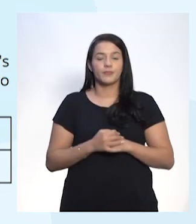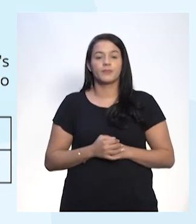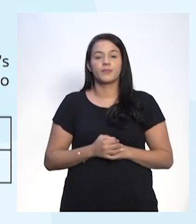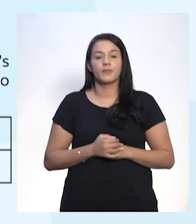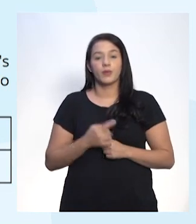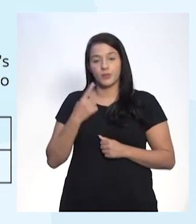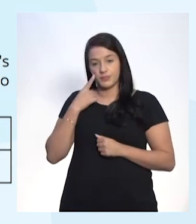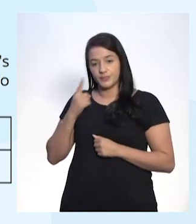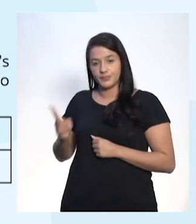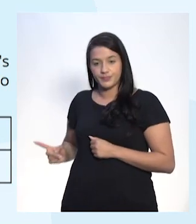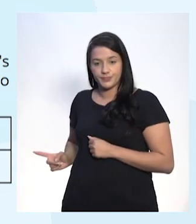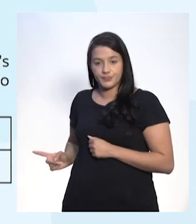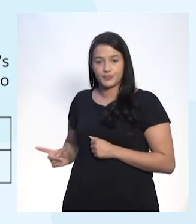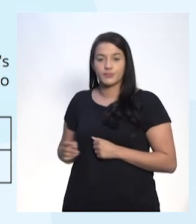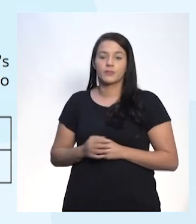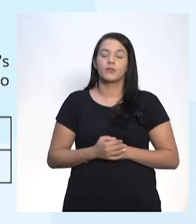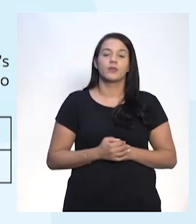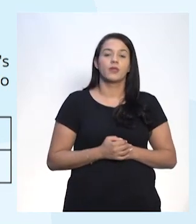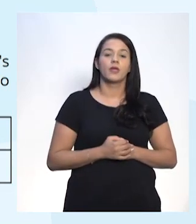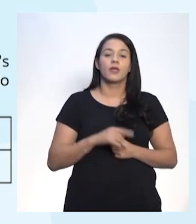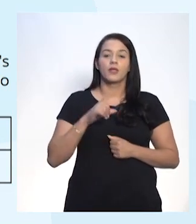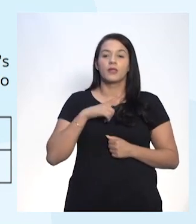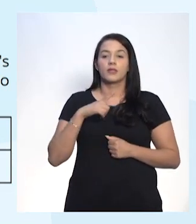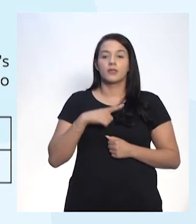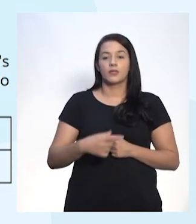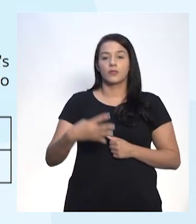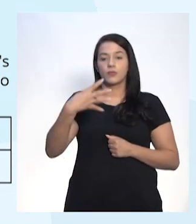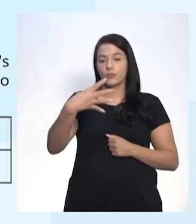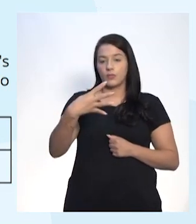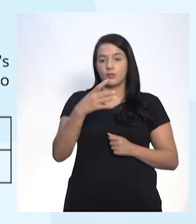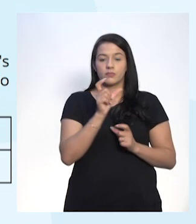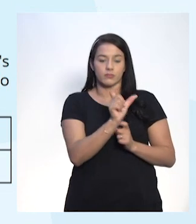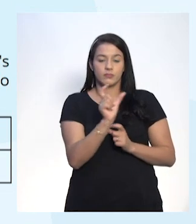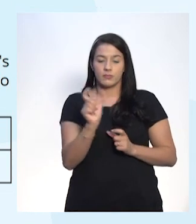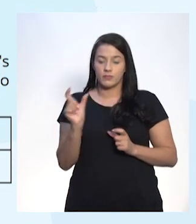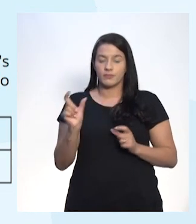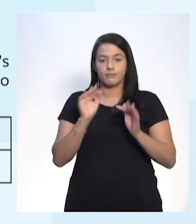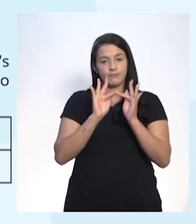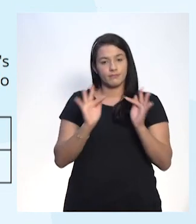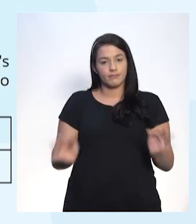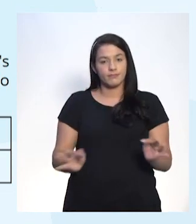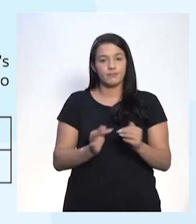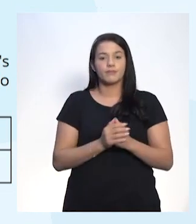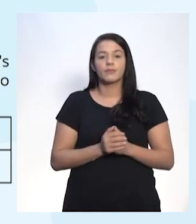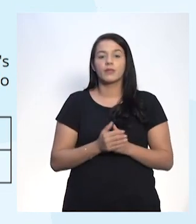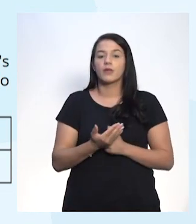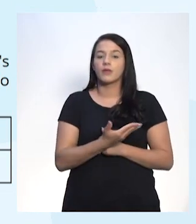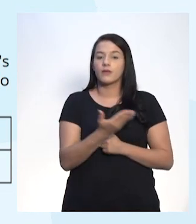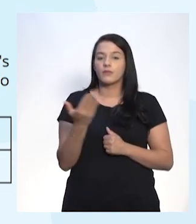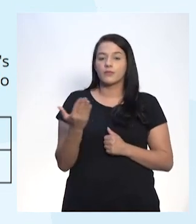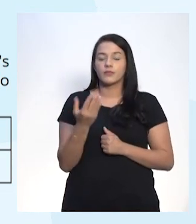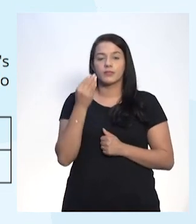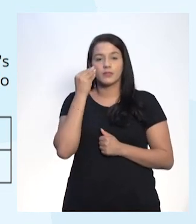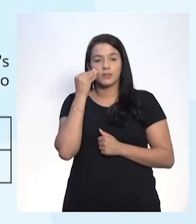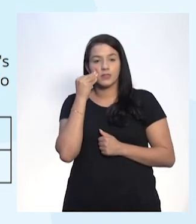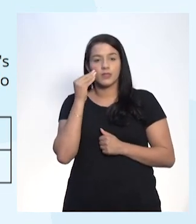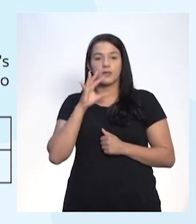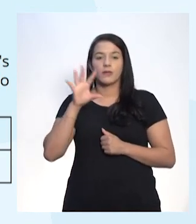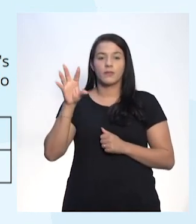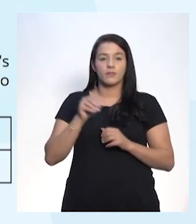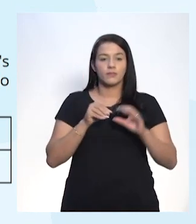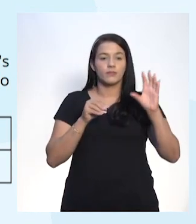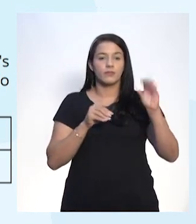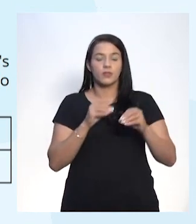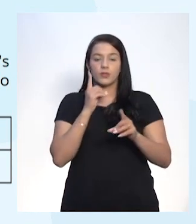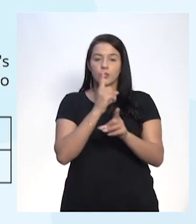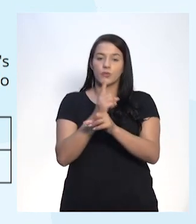tabelinha aqui embaixo, ela só tem 4 palavras, então está bem simplesinho, certo? E aí, enquanto vocês vão pegar e achar